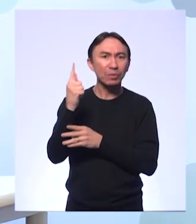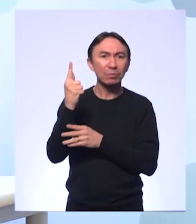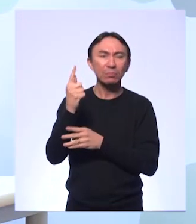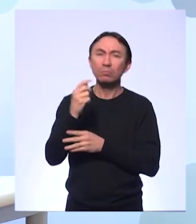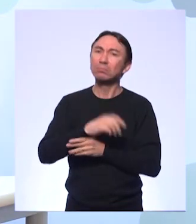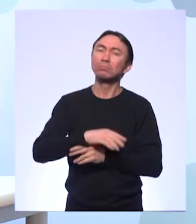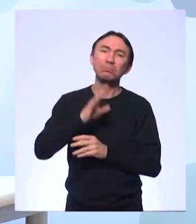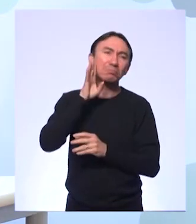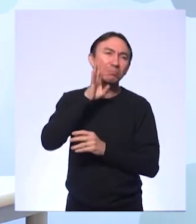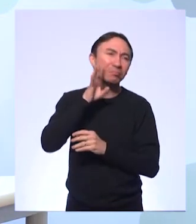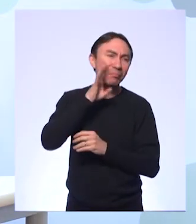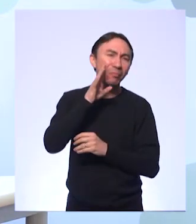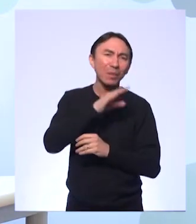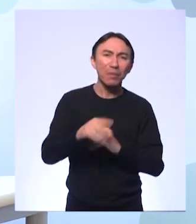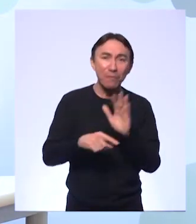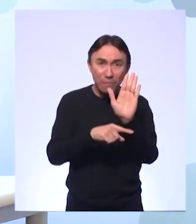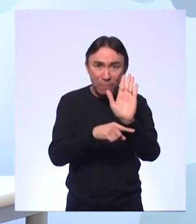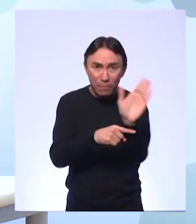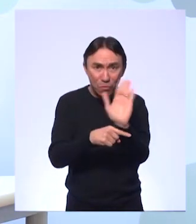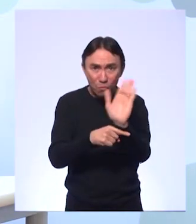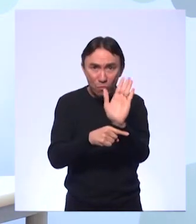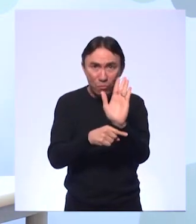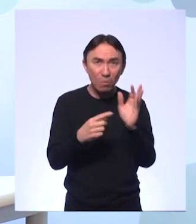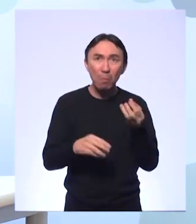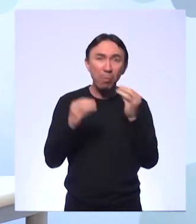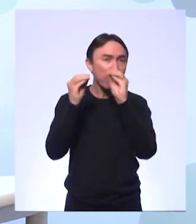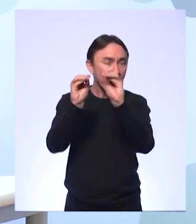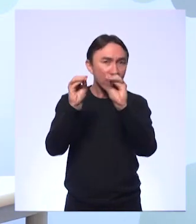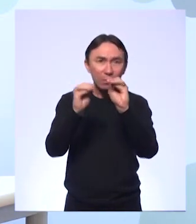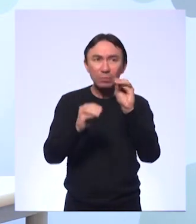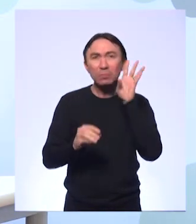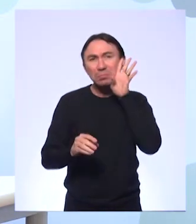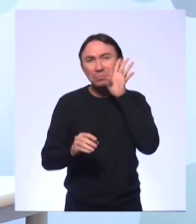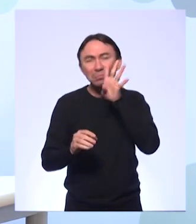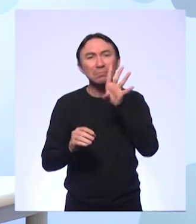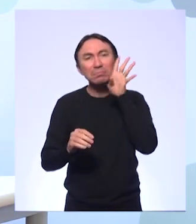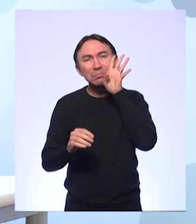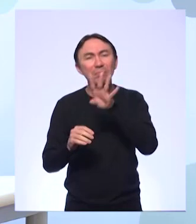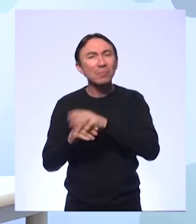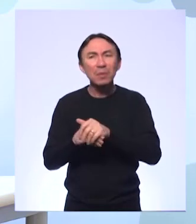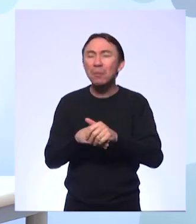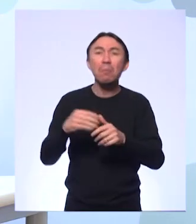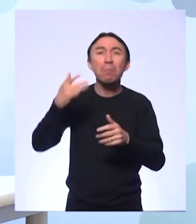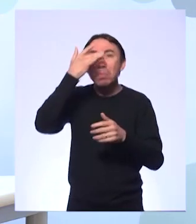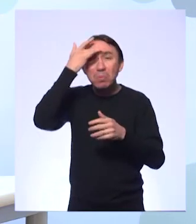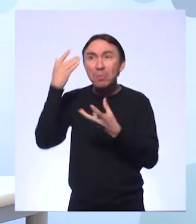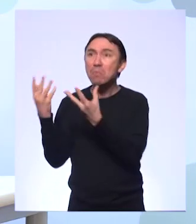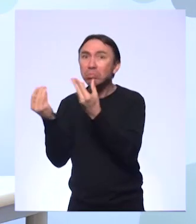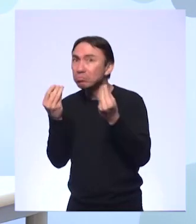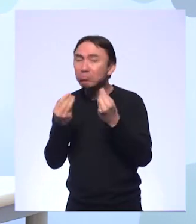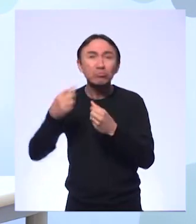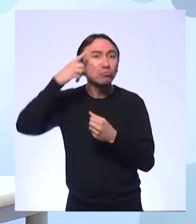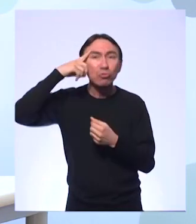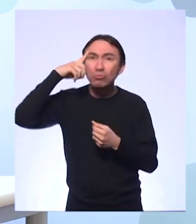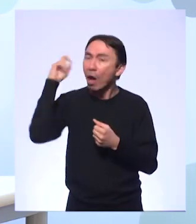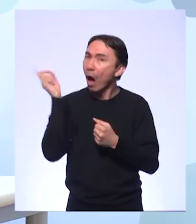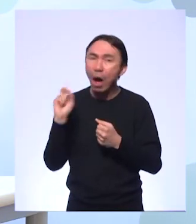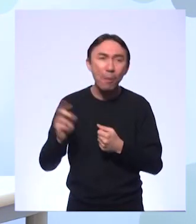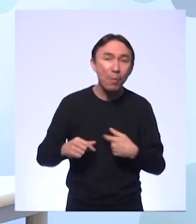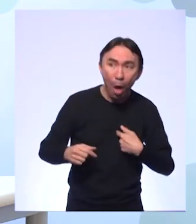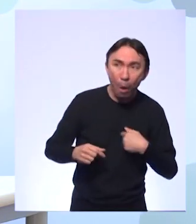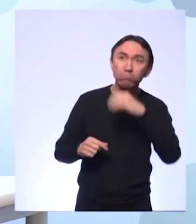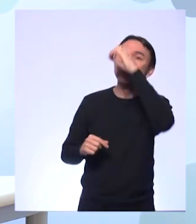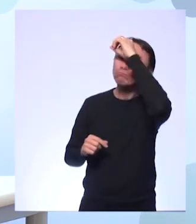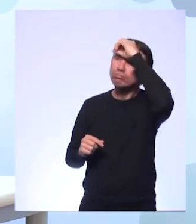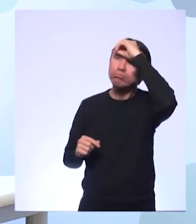coloquei esse vídeo, eu achei de suma importância, por ser uma curiosidade, né? Uma coisa aí que pouca gente conhece. Eu mesmo desconhecia disso aí, até me